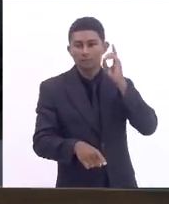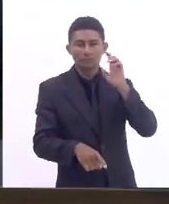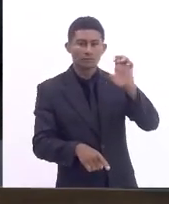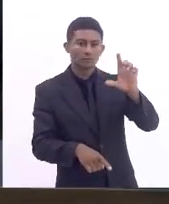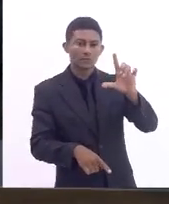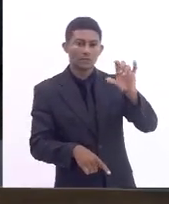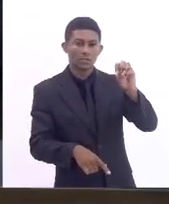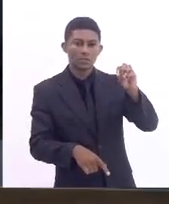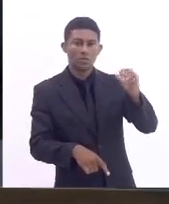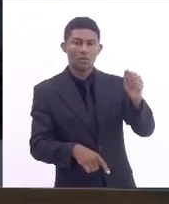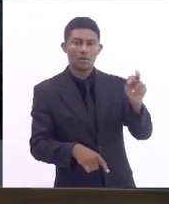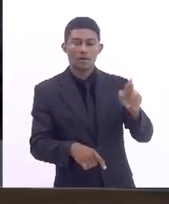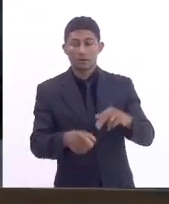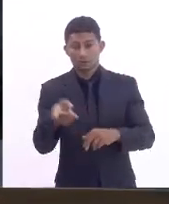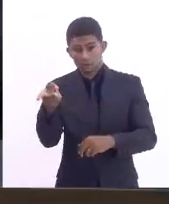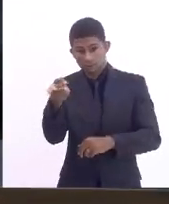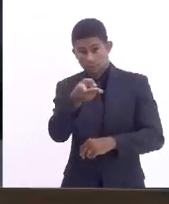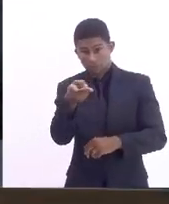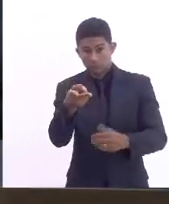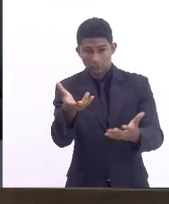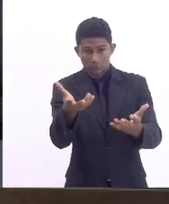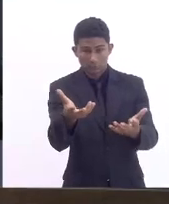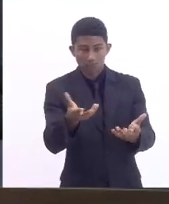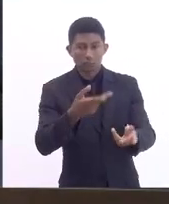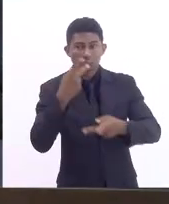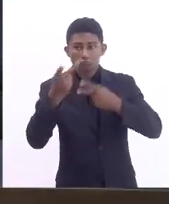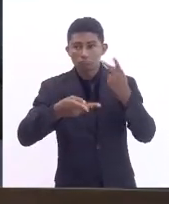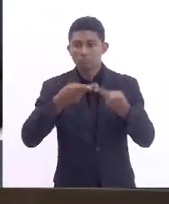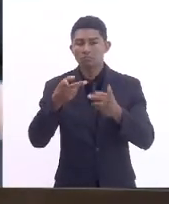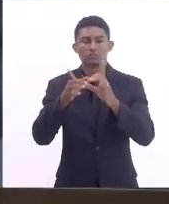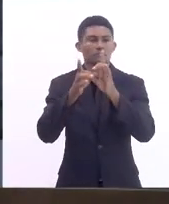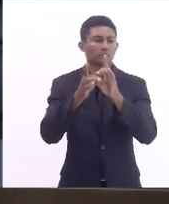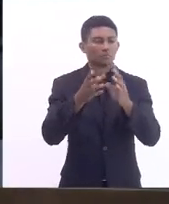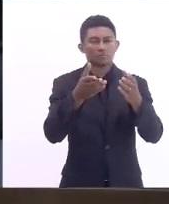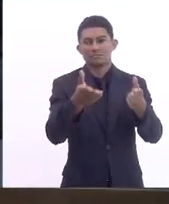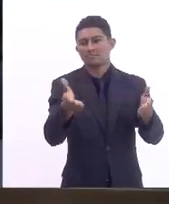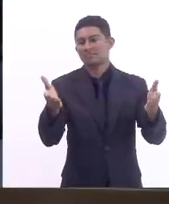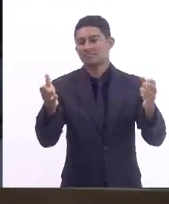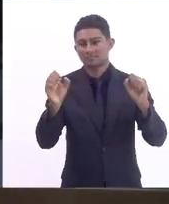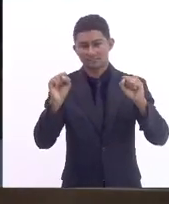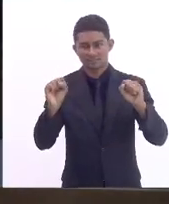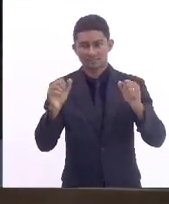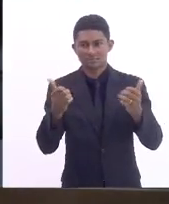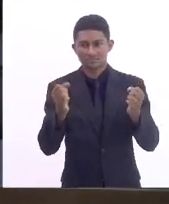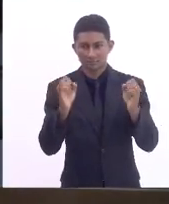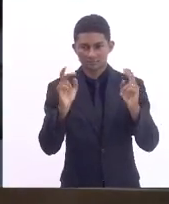que hora que eles quiserem se pronunciar é só se manifestar ok